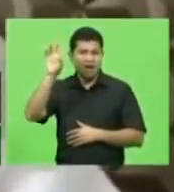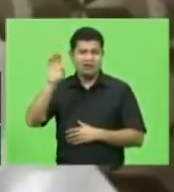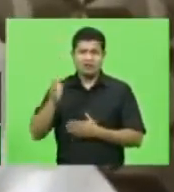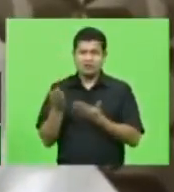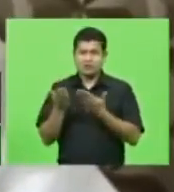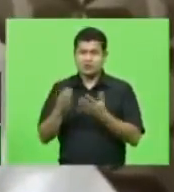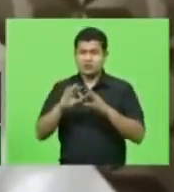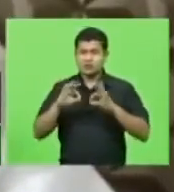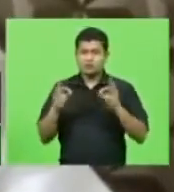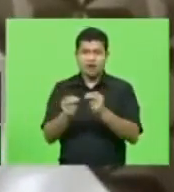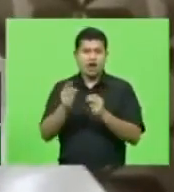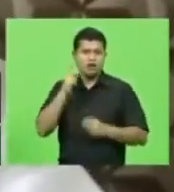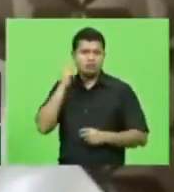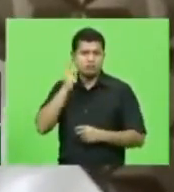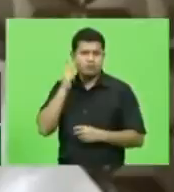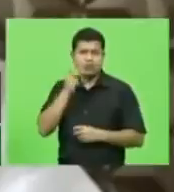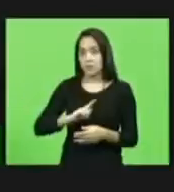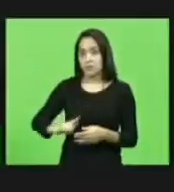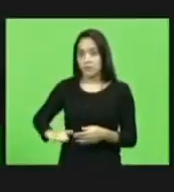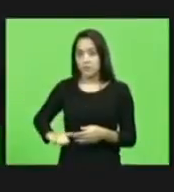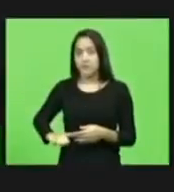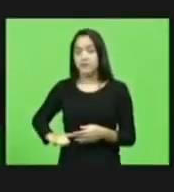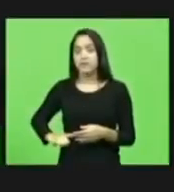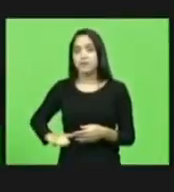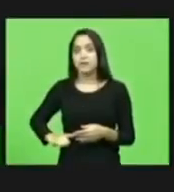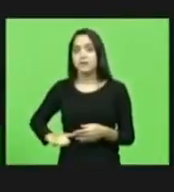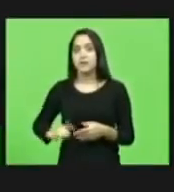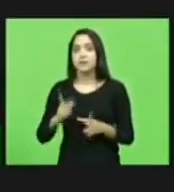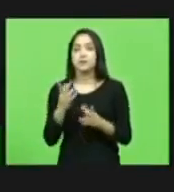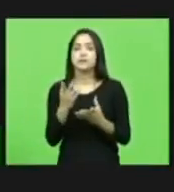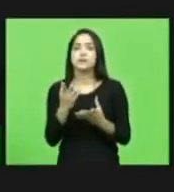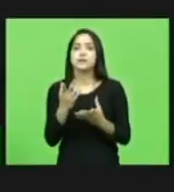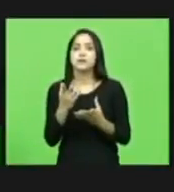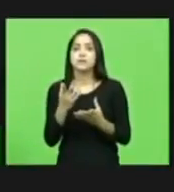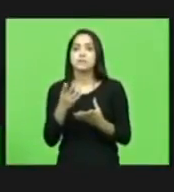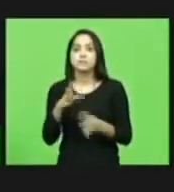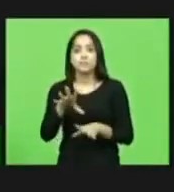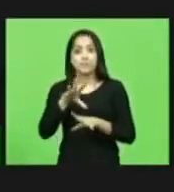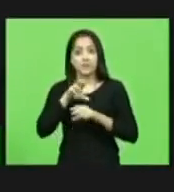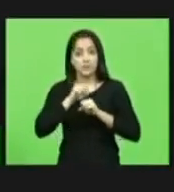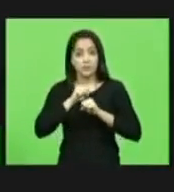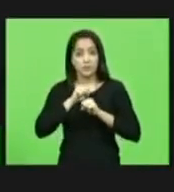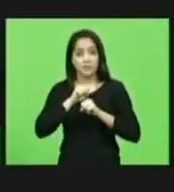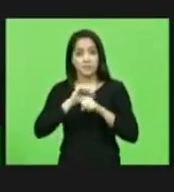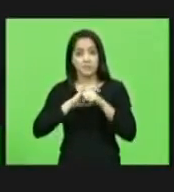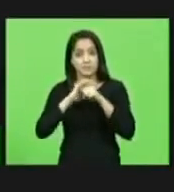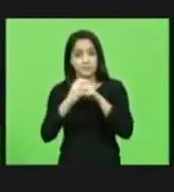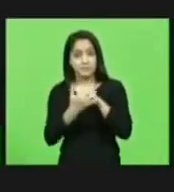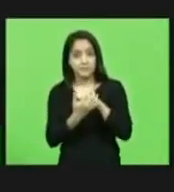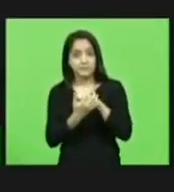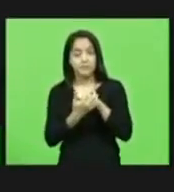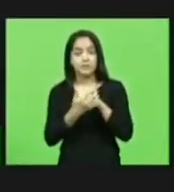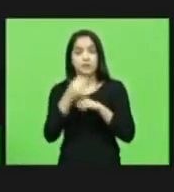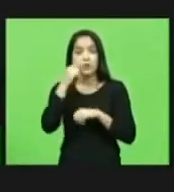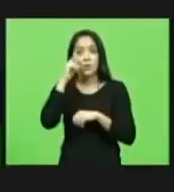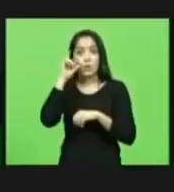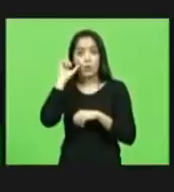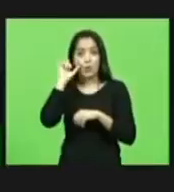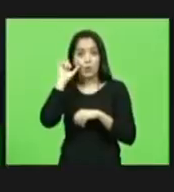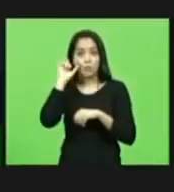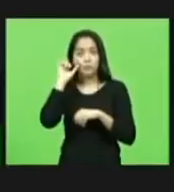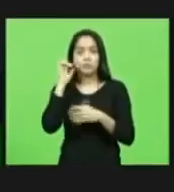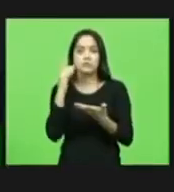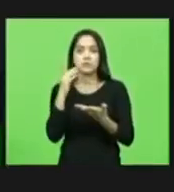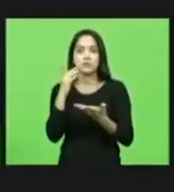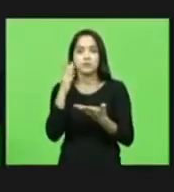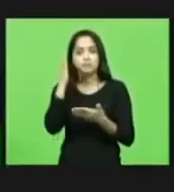partidos, em especial do meu partido. O deputado Carlos Humberto também lamentou a baixa participação de